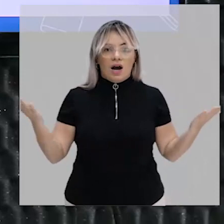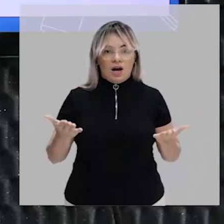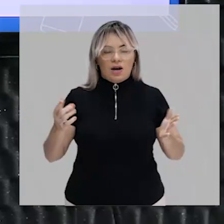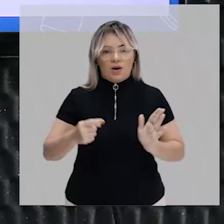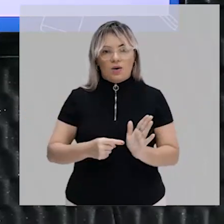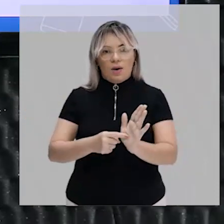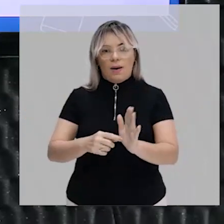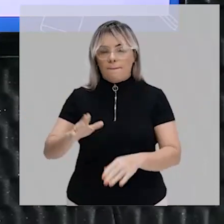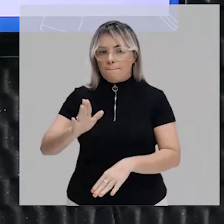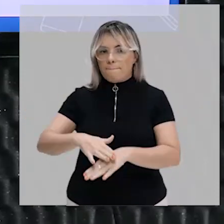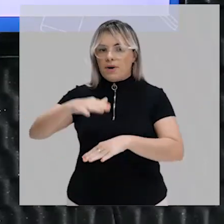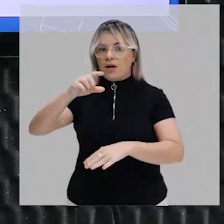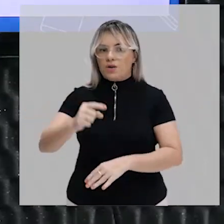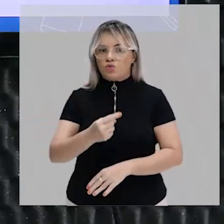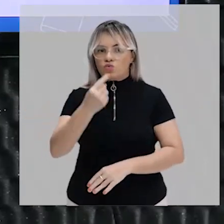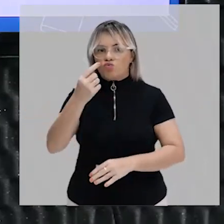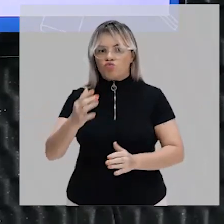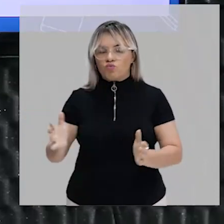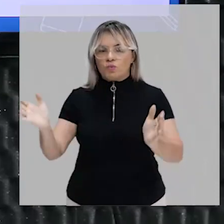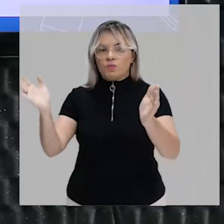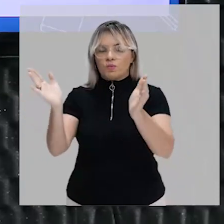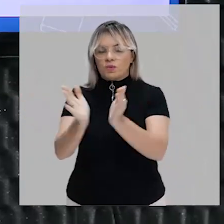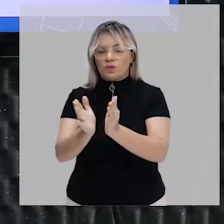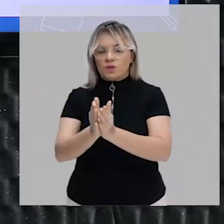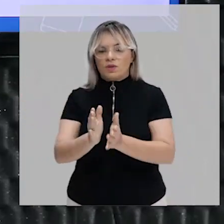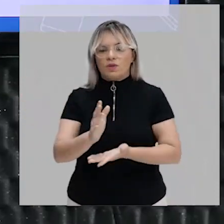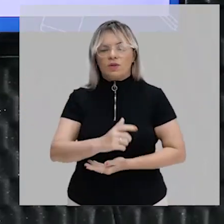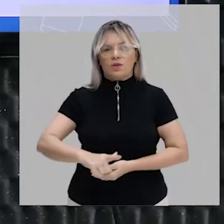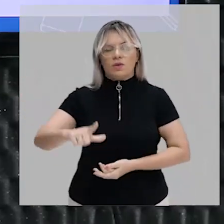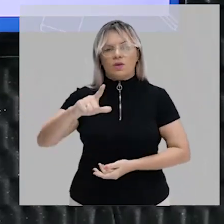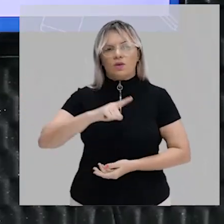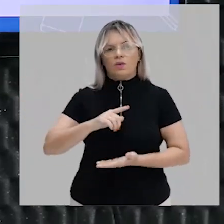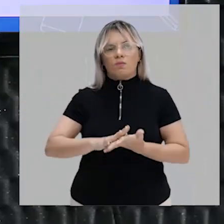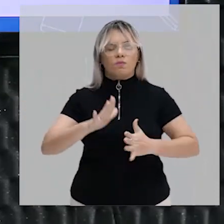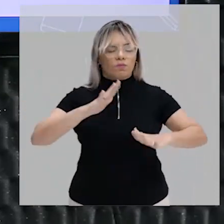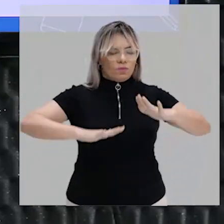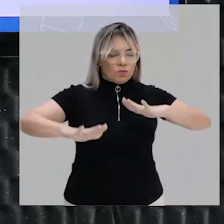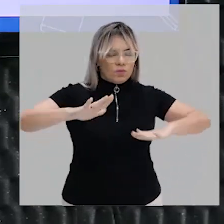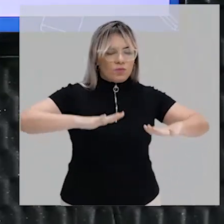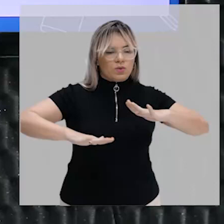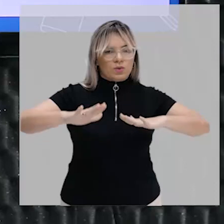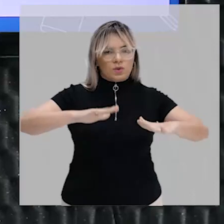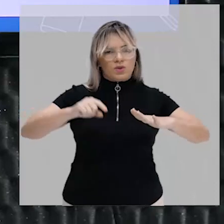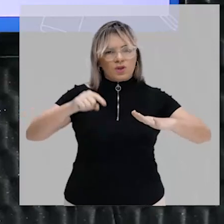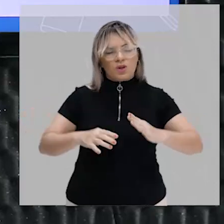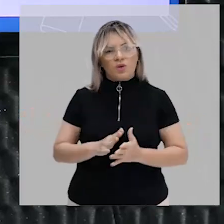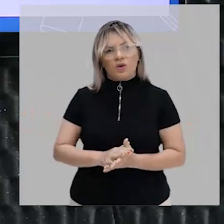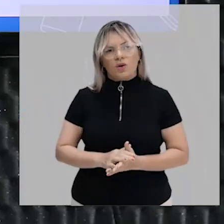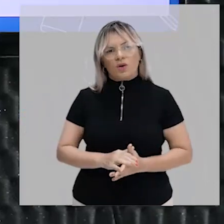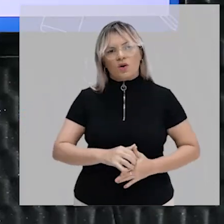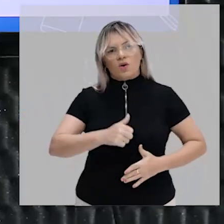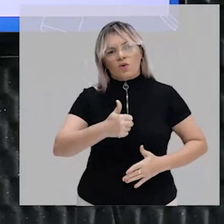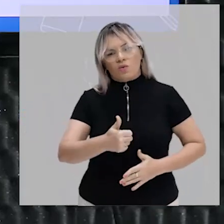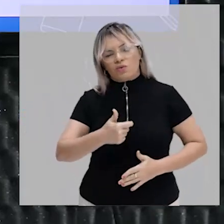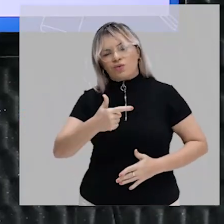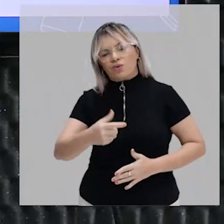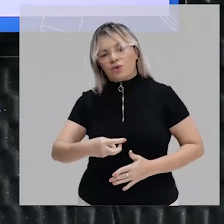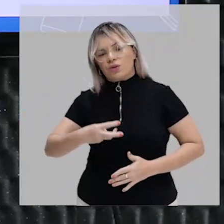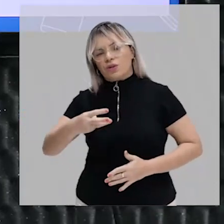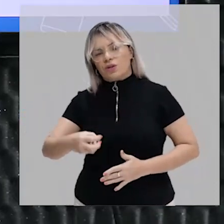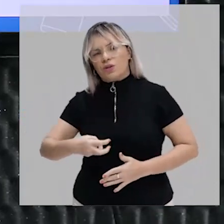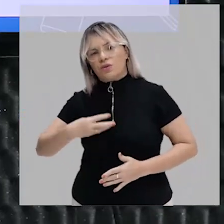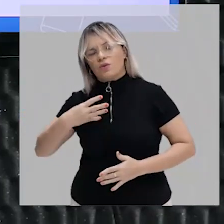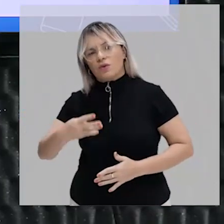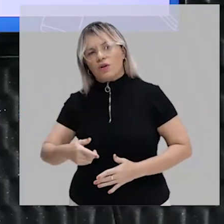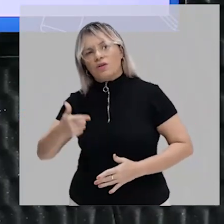apareceu mais um conjunto, você vai ter cuidado para não conferir duas vezes ou até três